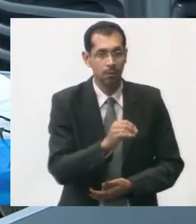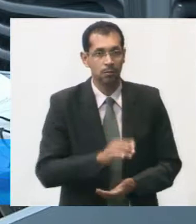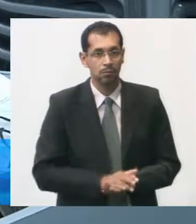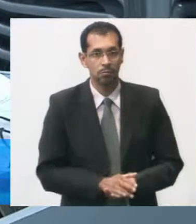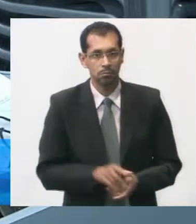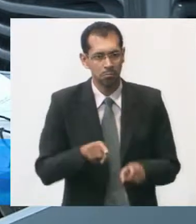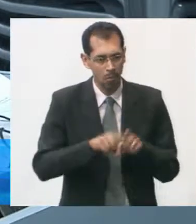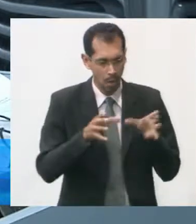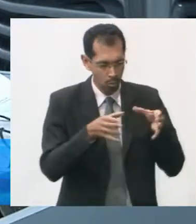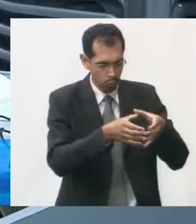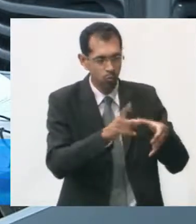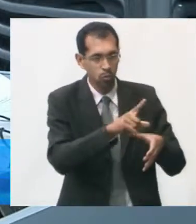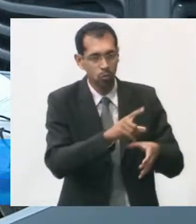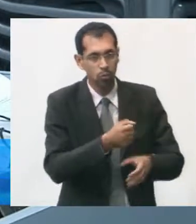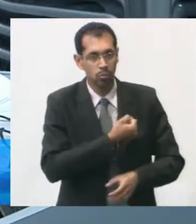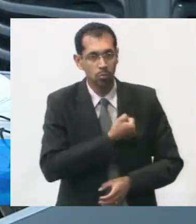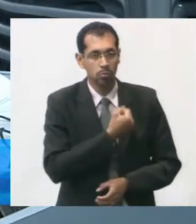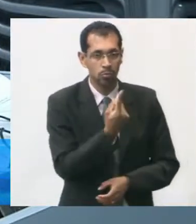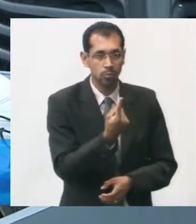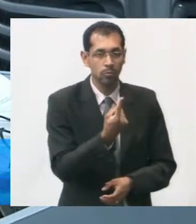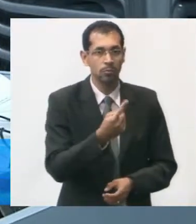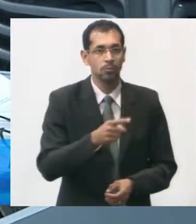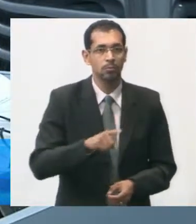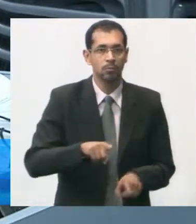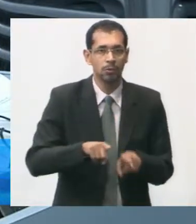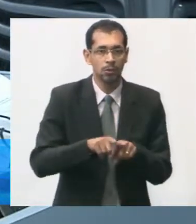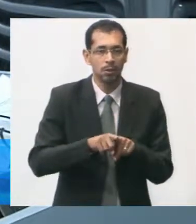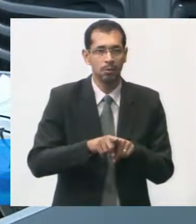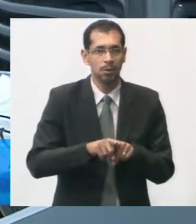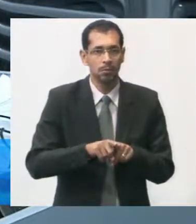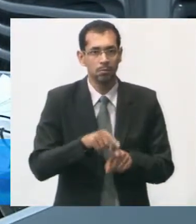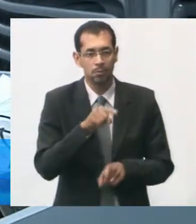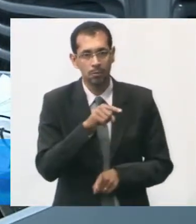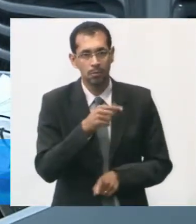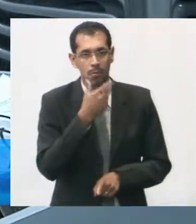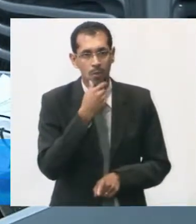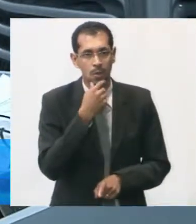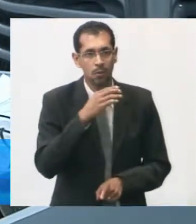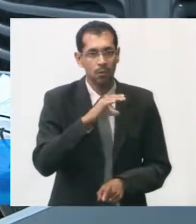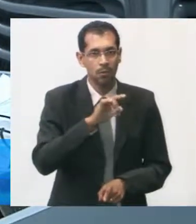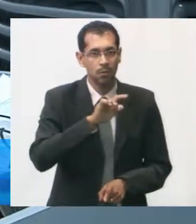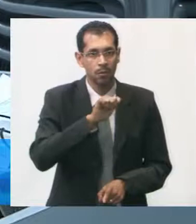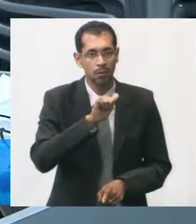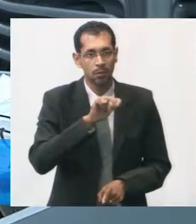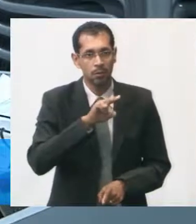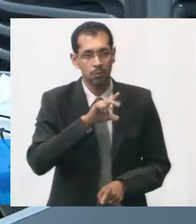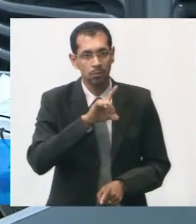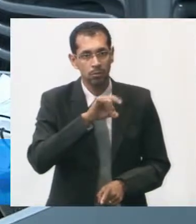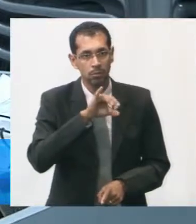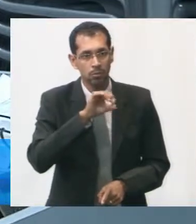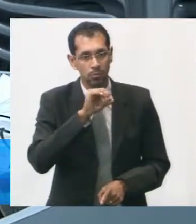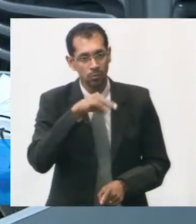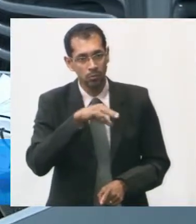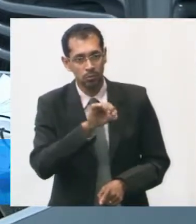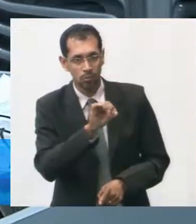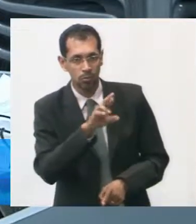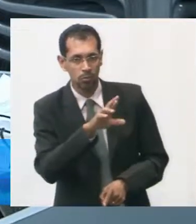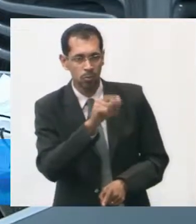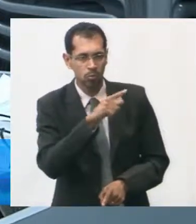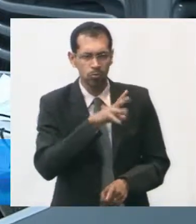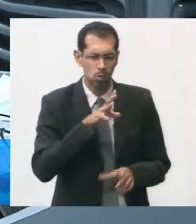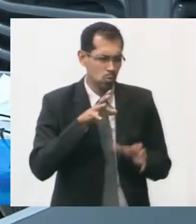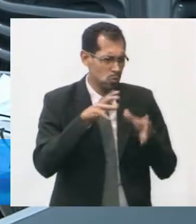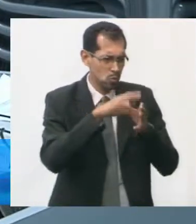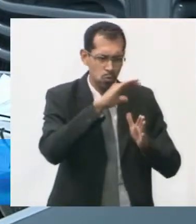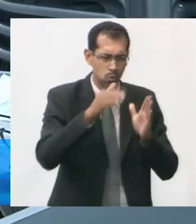somente ao Ricardo, mas também nosso querido Claudionor. E em nome de vocês dois, o Galhata e o Juliano, todos da diretoria, que